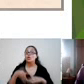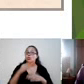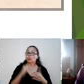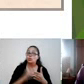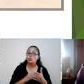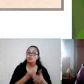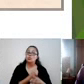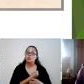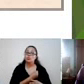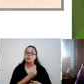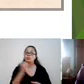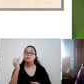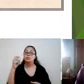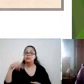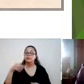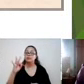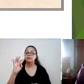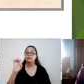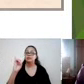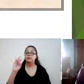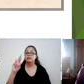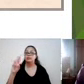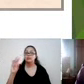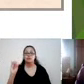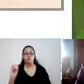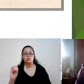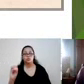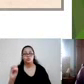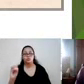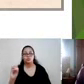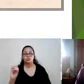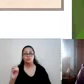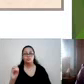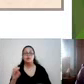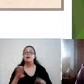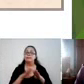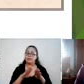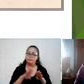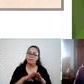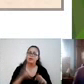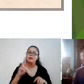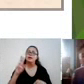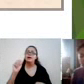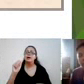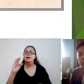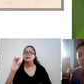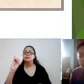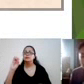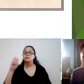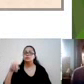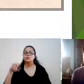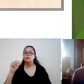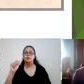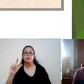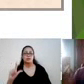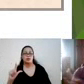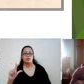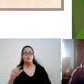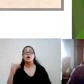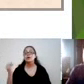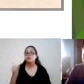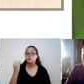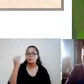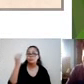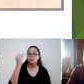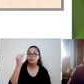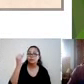Todo número inteiro é número racional. Aí a gente entra em umas coisas importantes. Eu